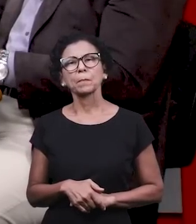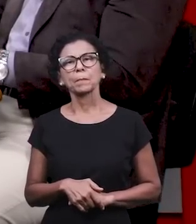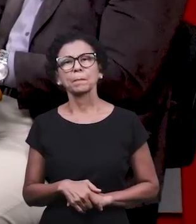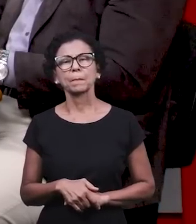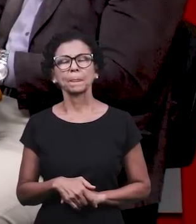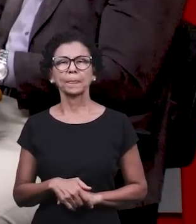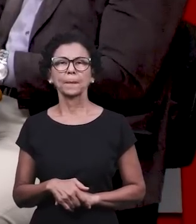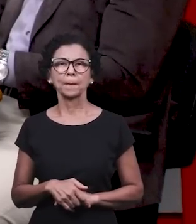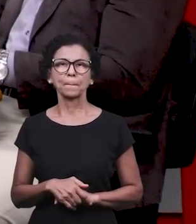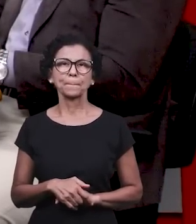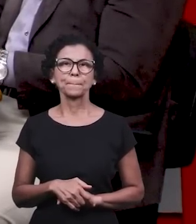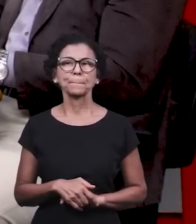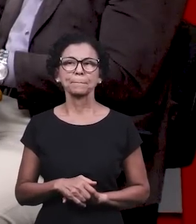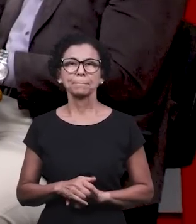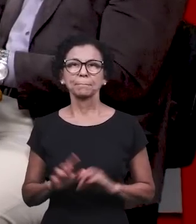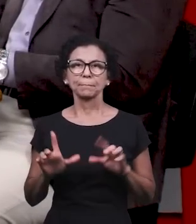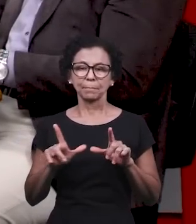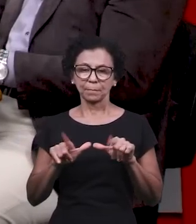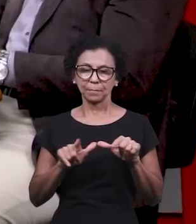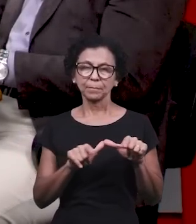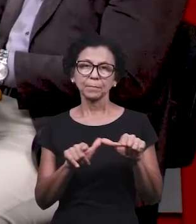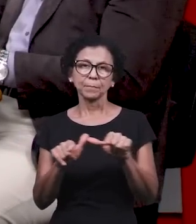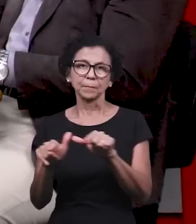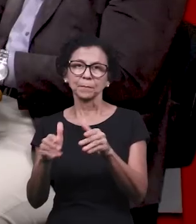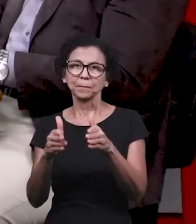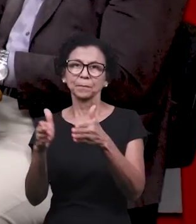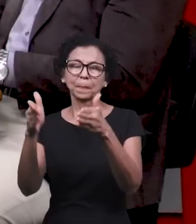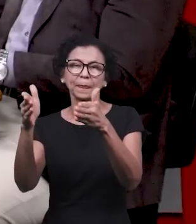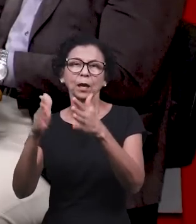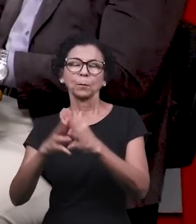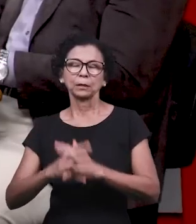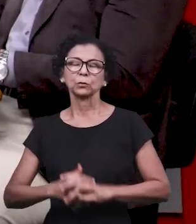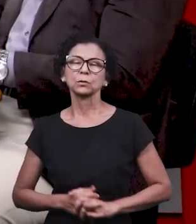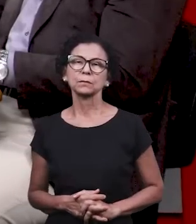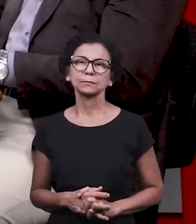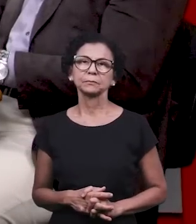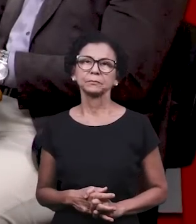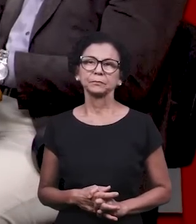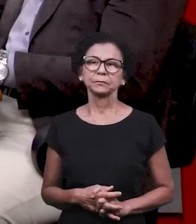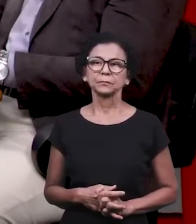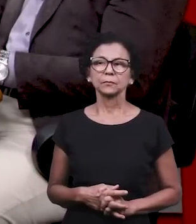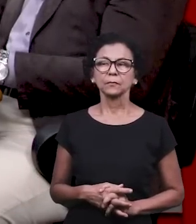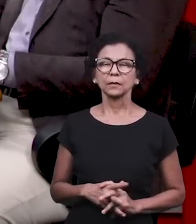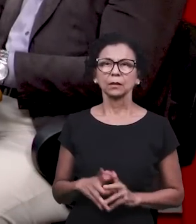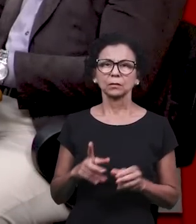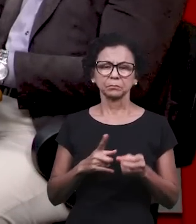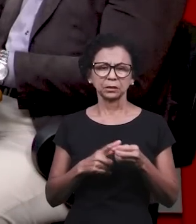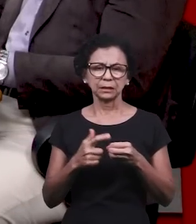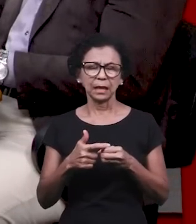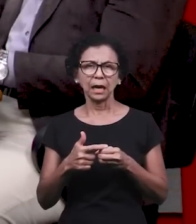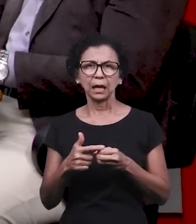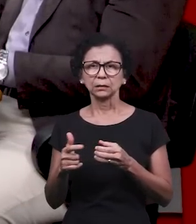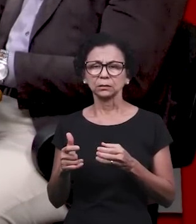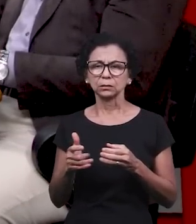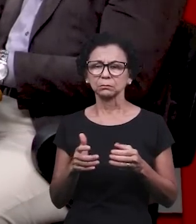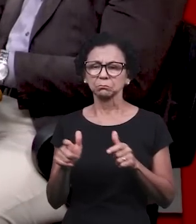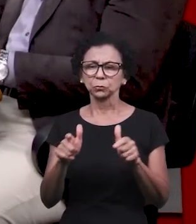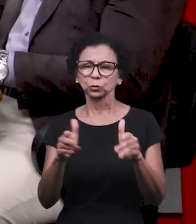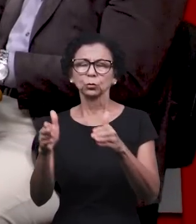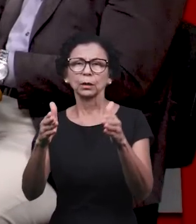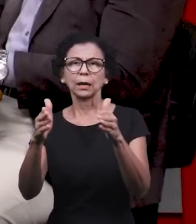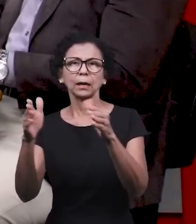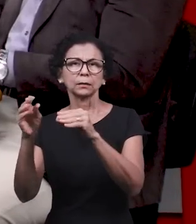chegaram em Harã, mais ao norte, mais ou menos, mais de 1.000 quilômetros, 1.300